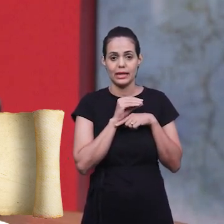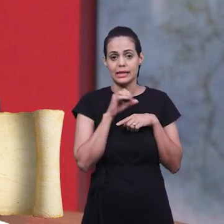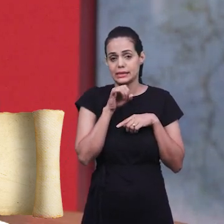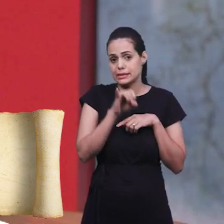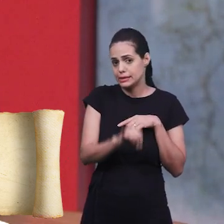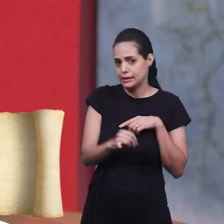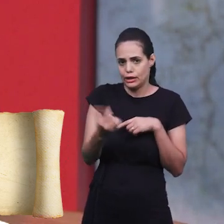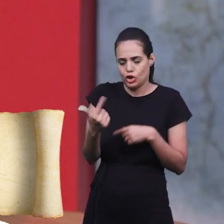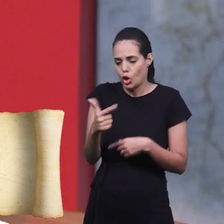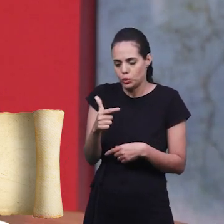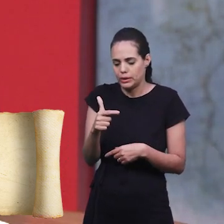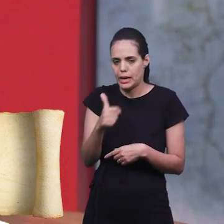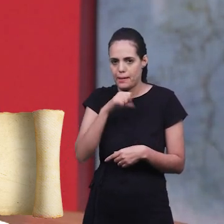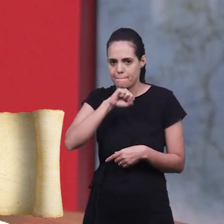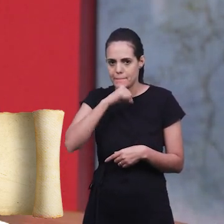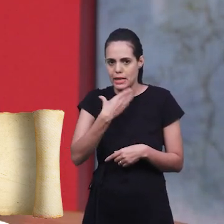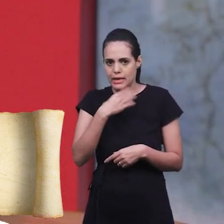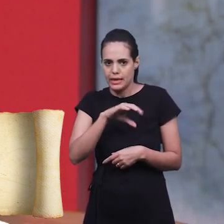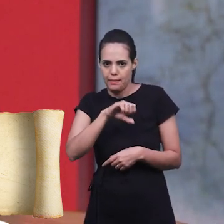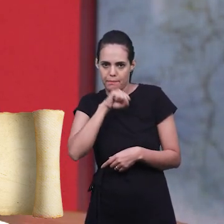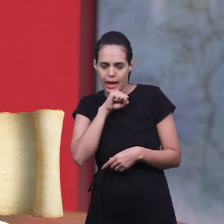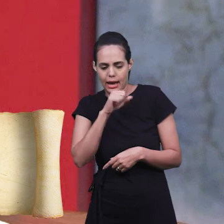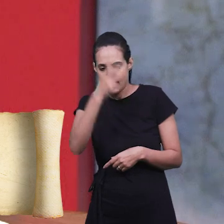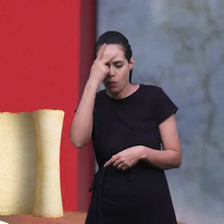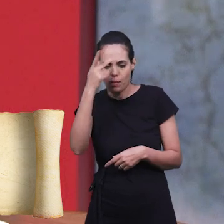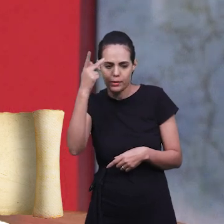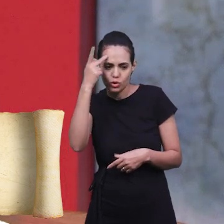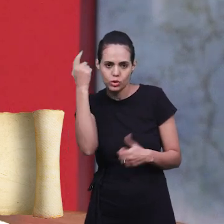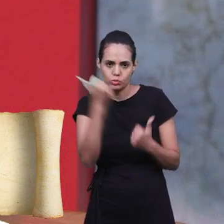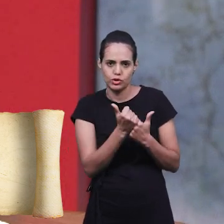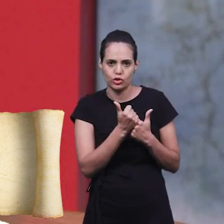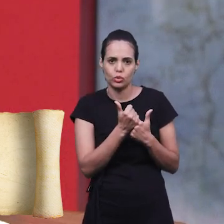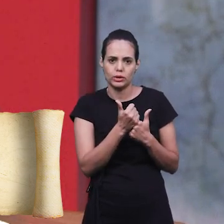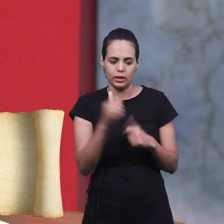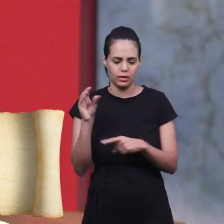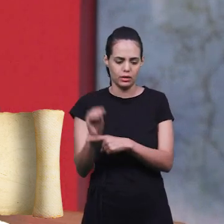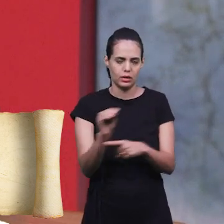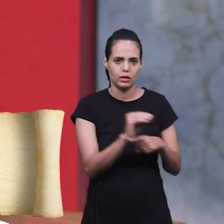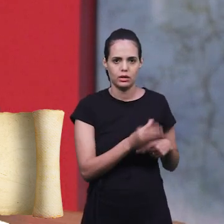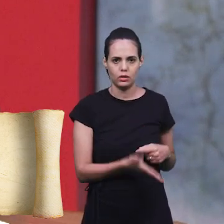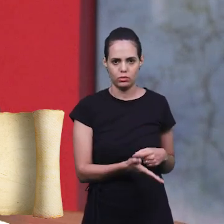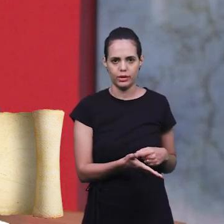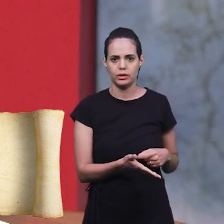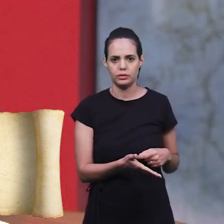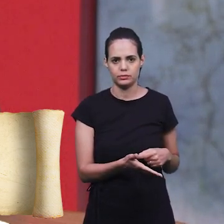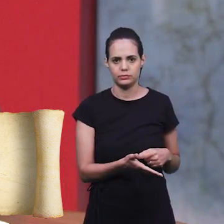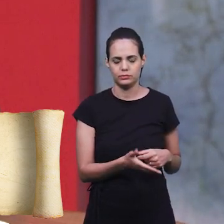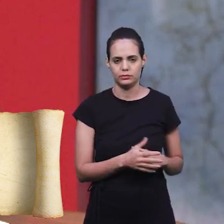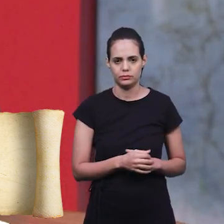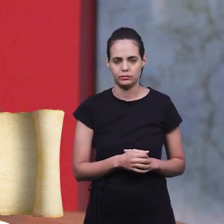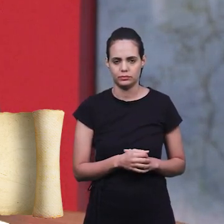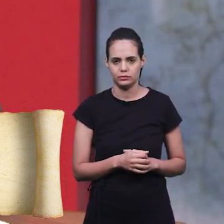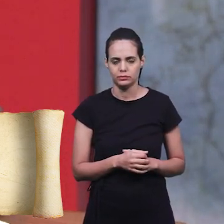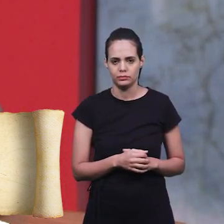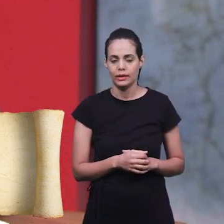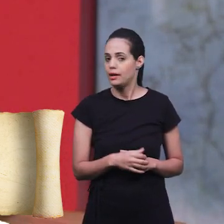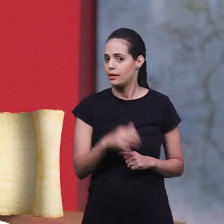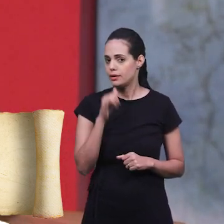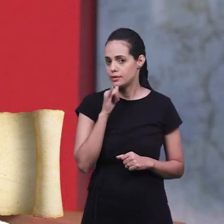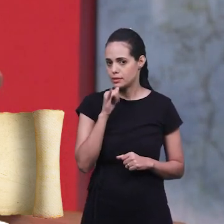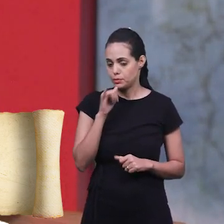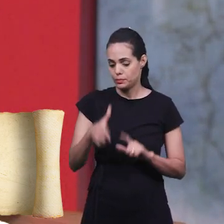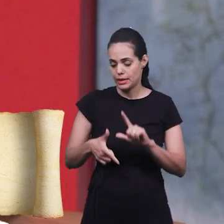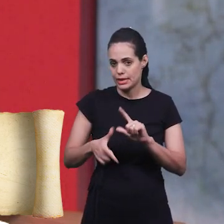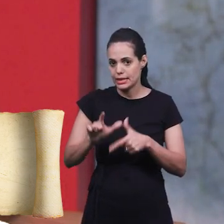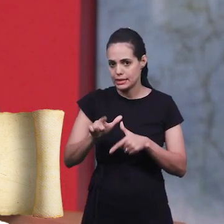pais, está debaixo do cuidado de um tutor. Então, vamos dizer, o herdeiro, nós, o